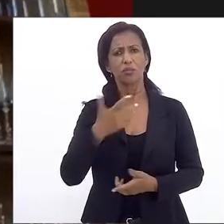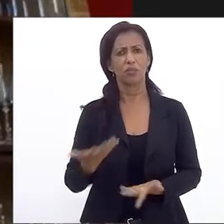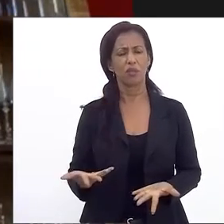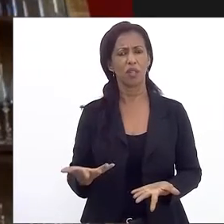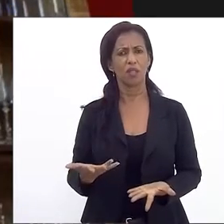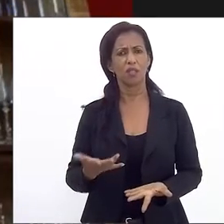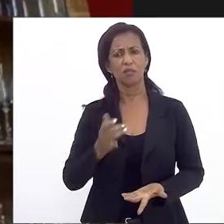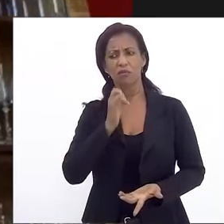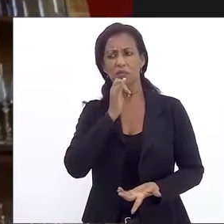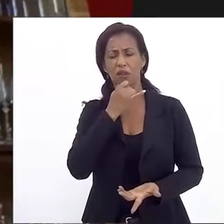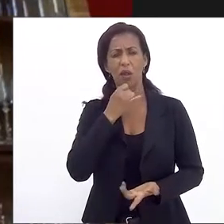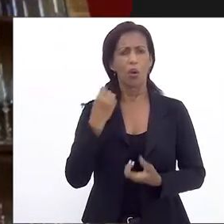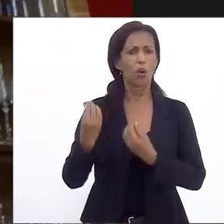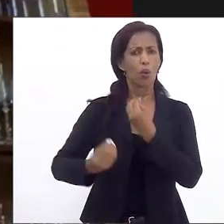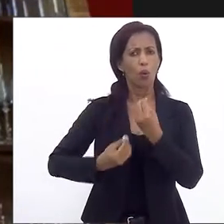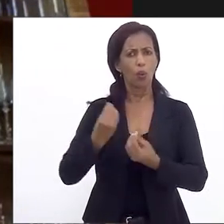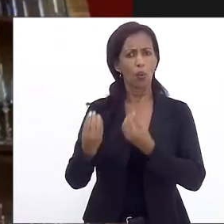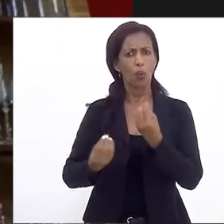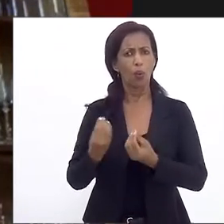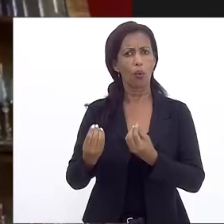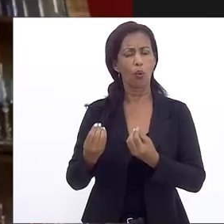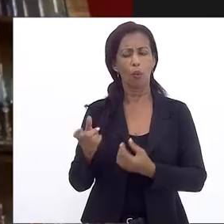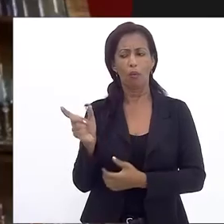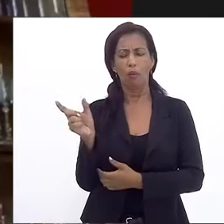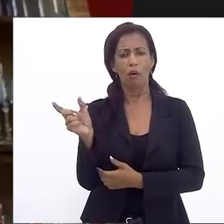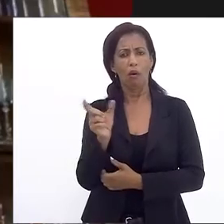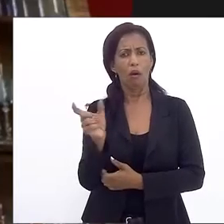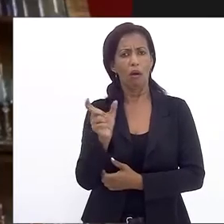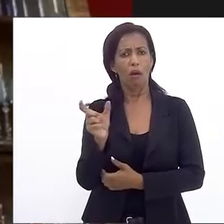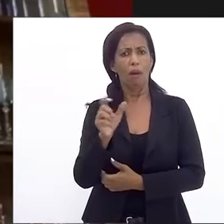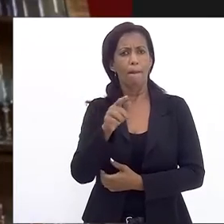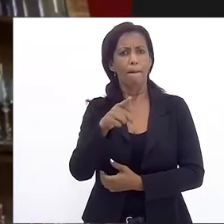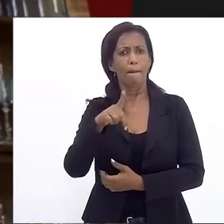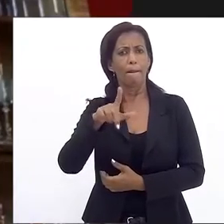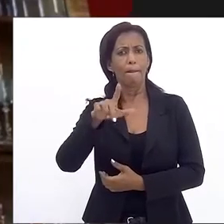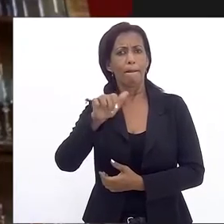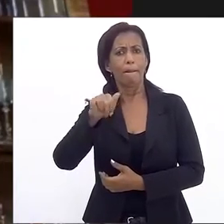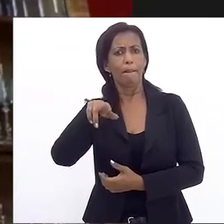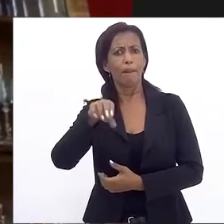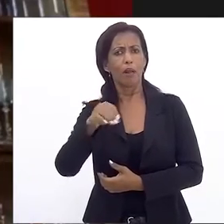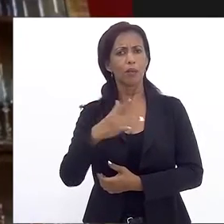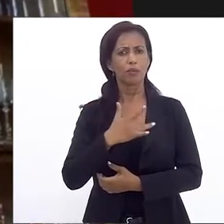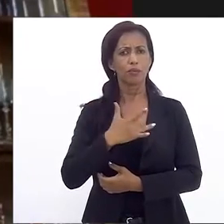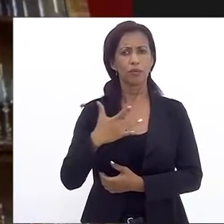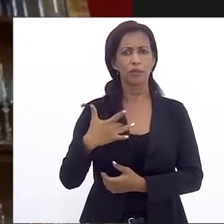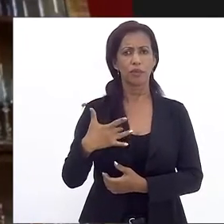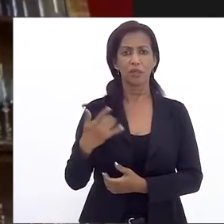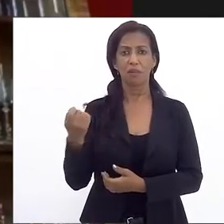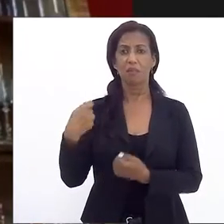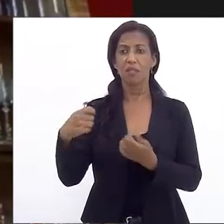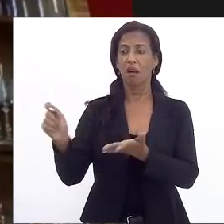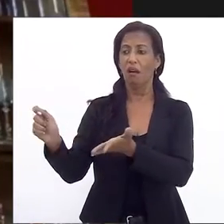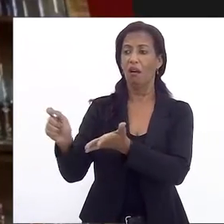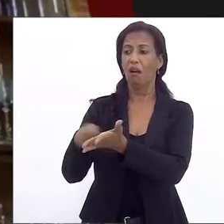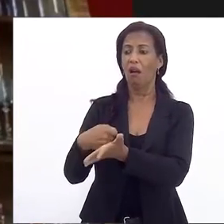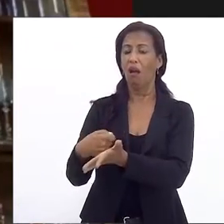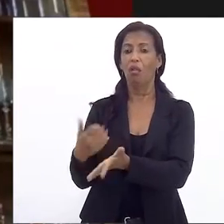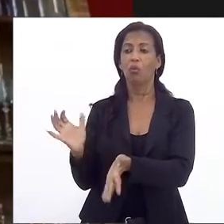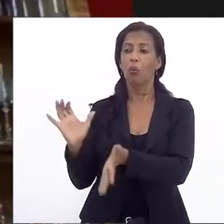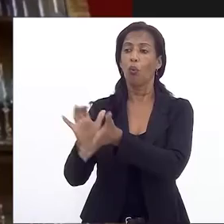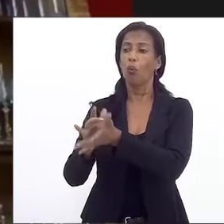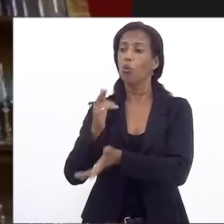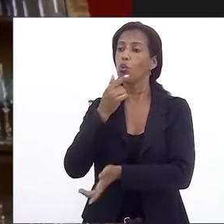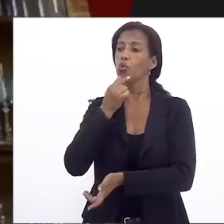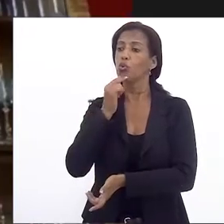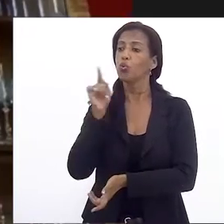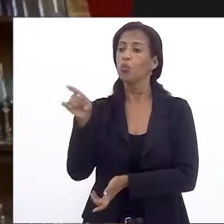das mulheres, né, do plano de saúde, as mulheres que tinham plano de saúde, os planos de saúde estavam querendo a autorização